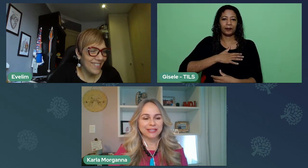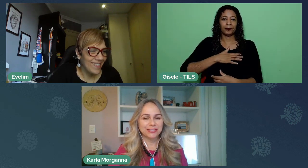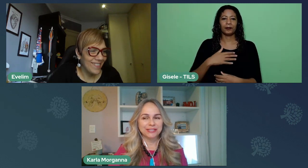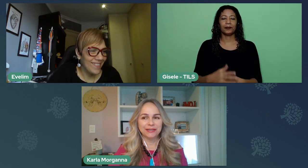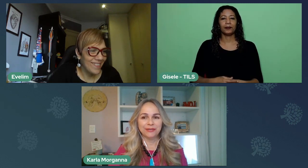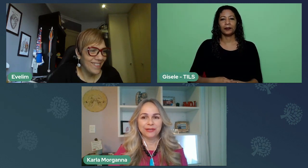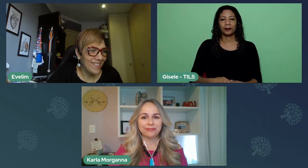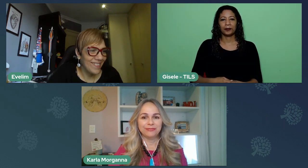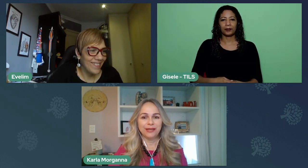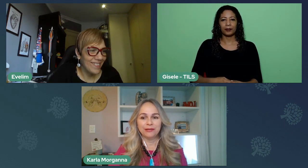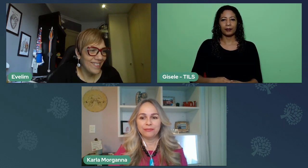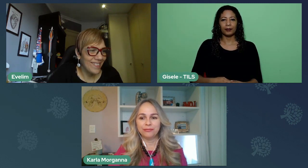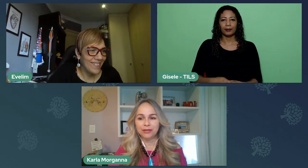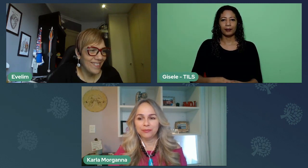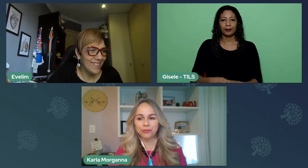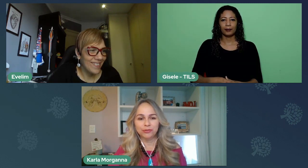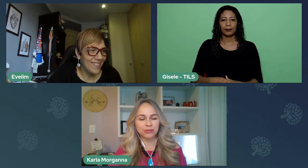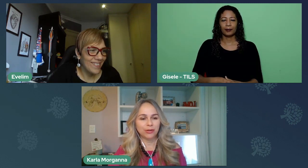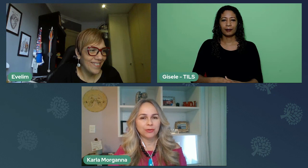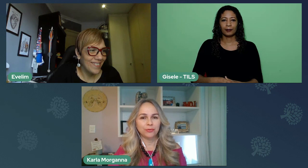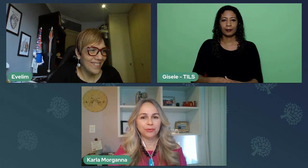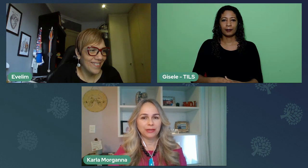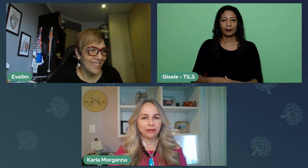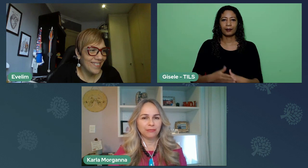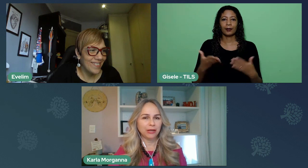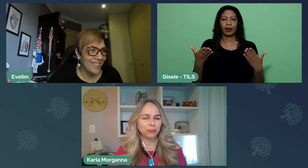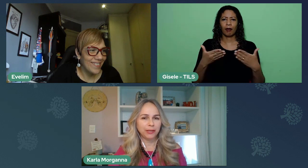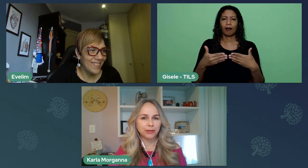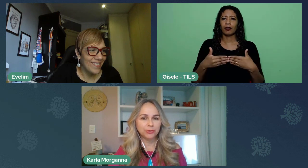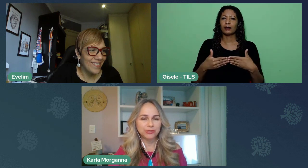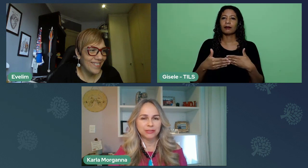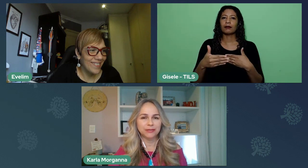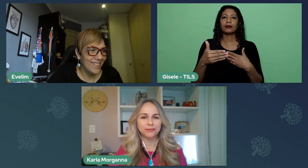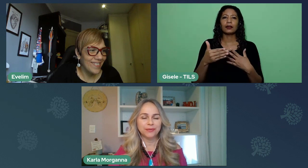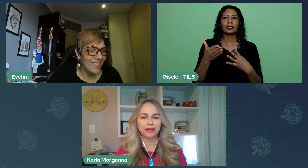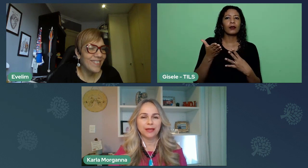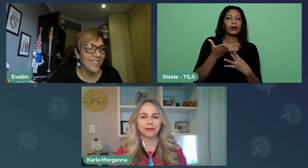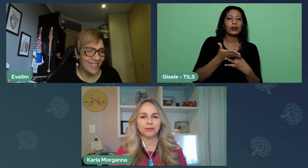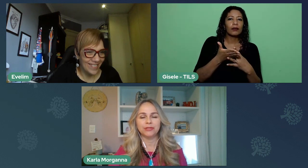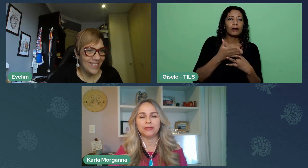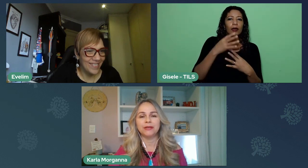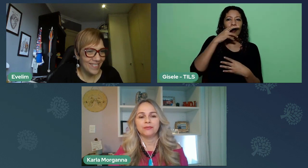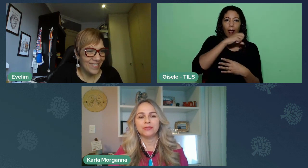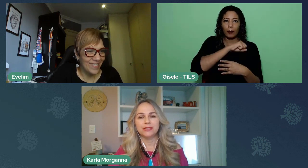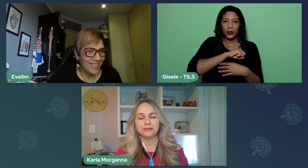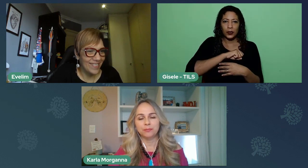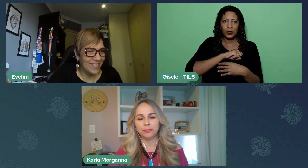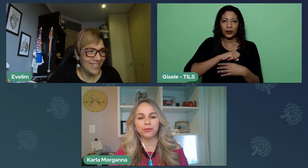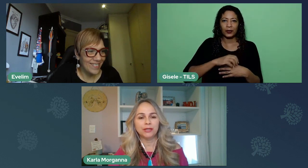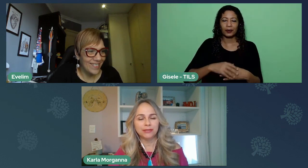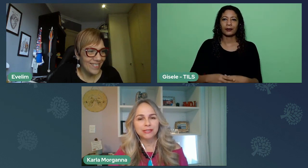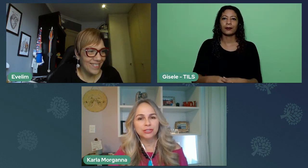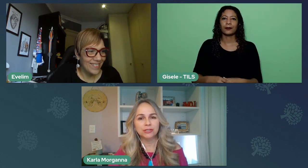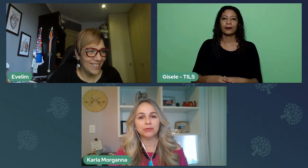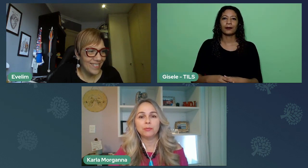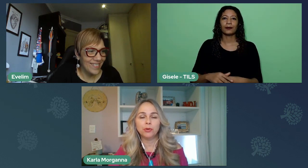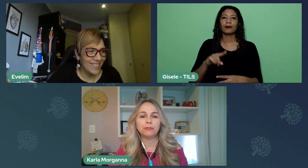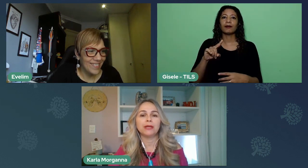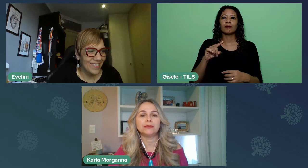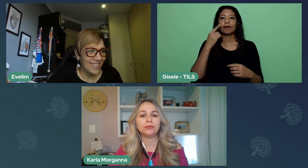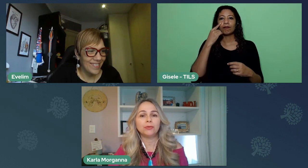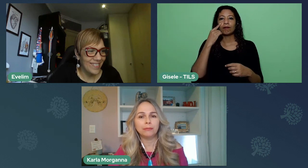Né? A gente agora deve continuar com um intervalo bem curtinho, né? Onde vocês poderão